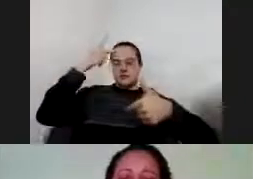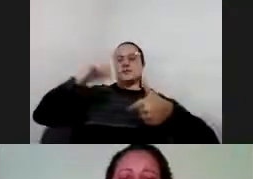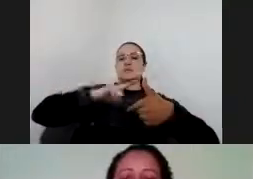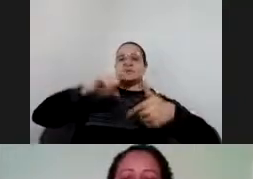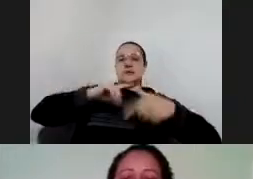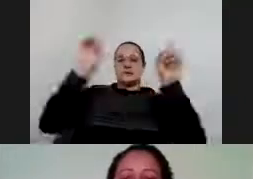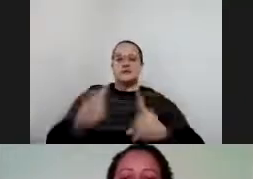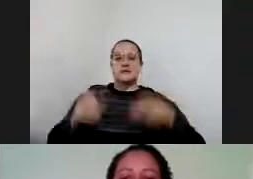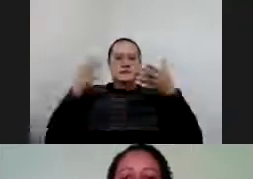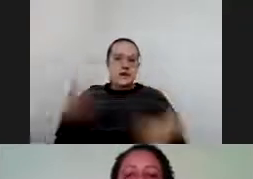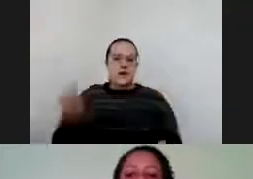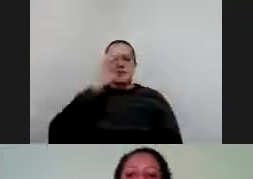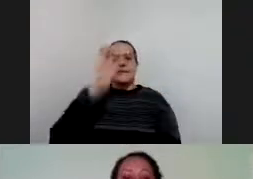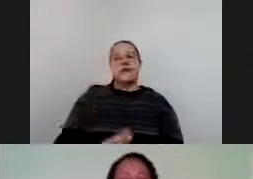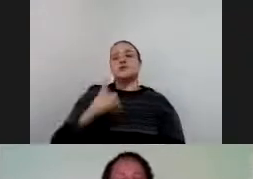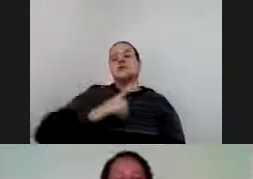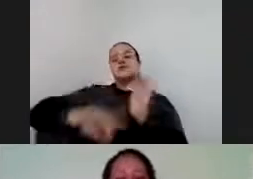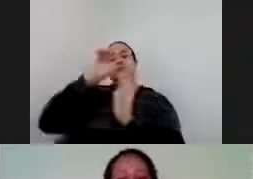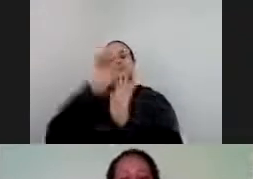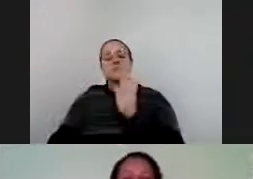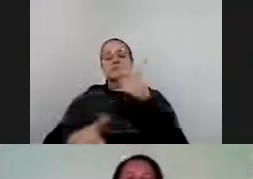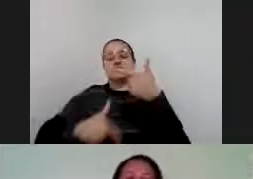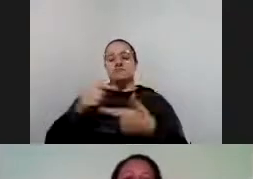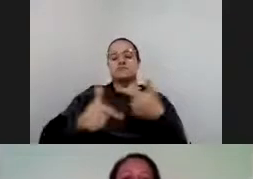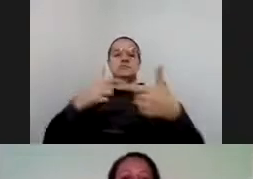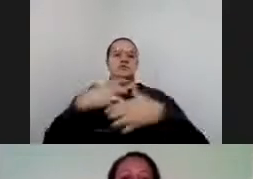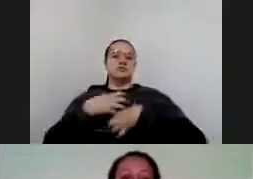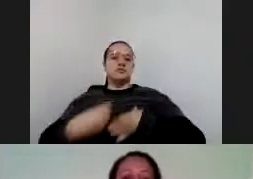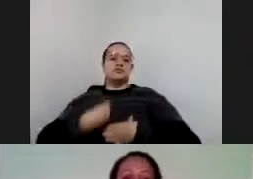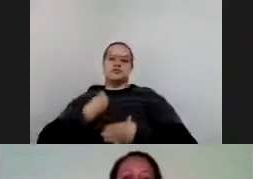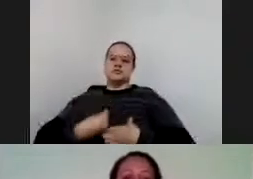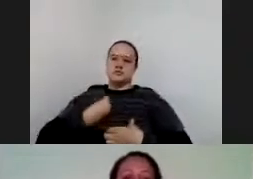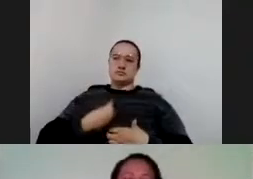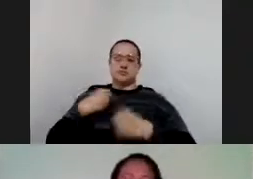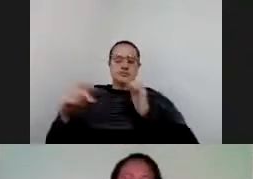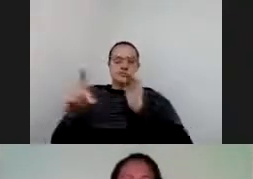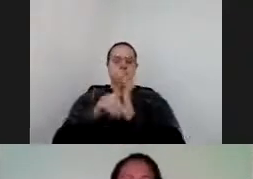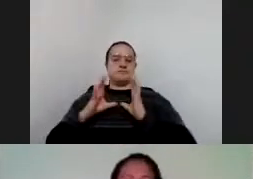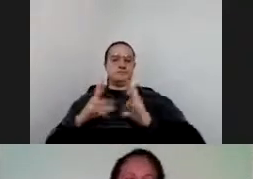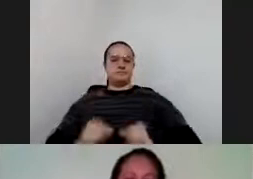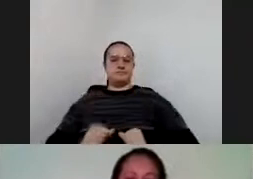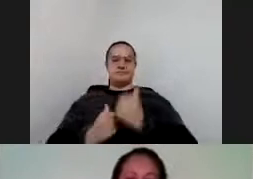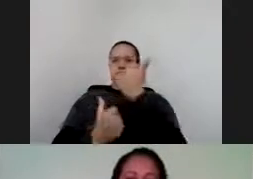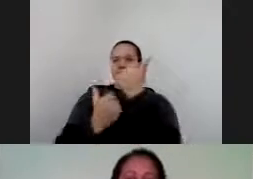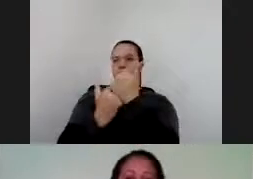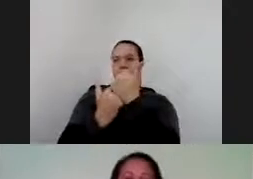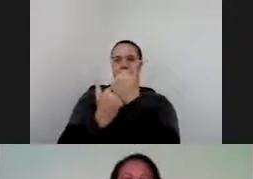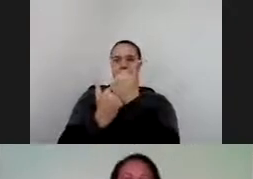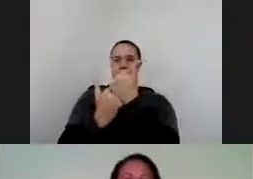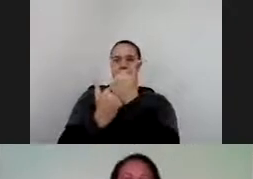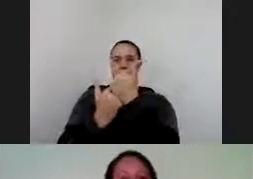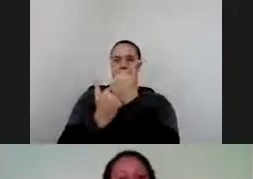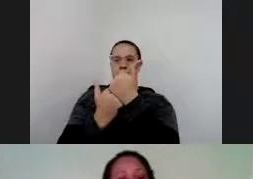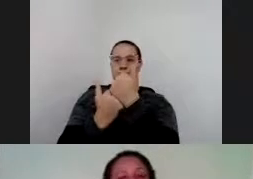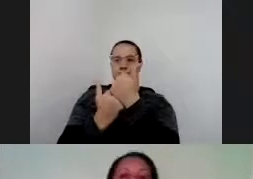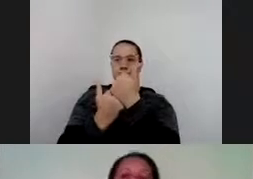direito ao emprego, por condições de vida e cidadania e dignidade, né? Então, eu queria só